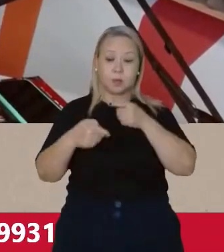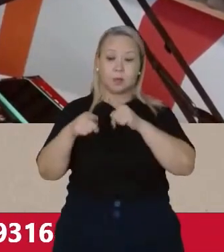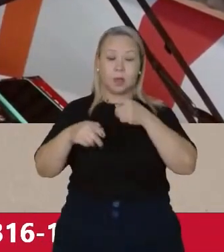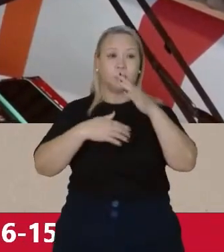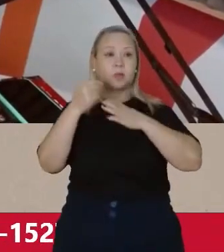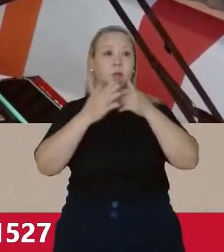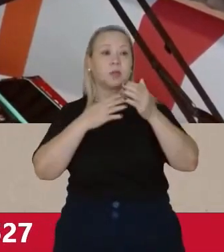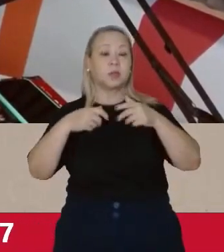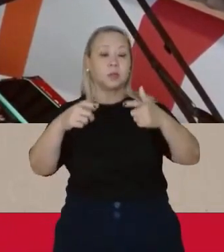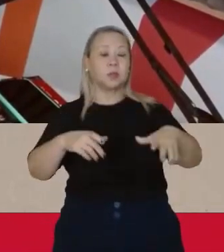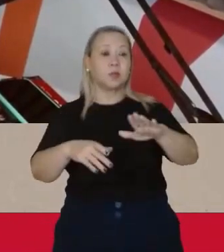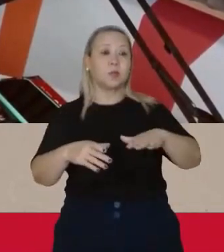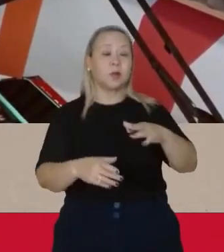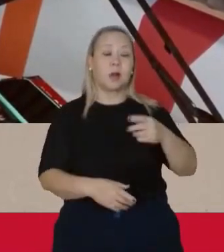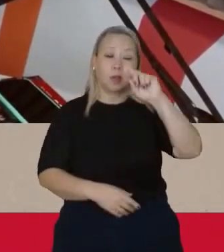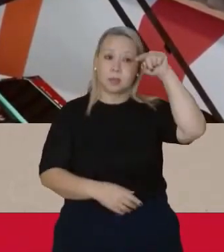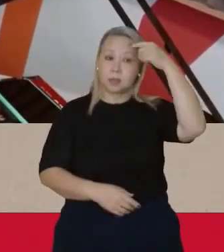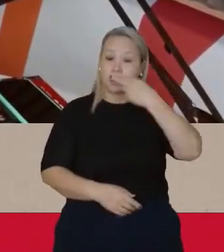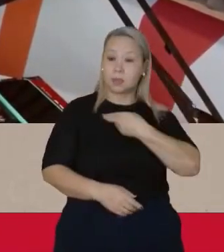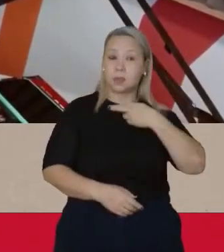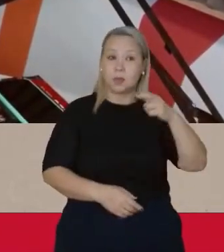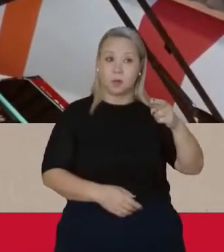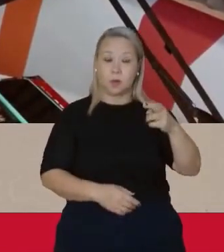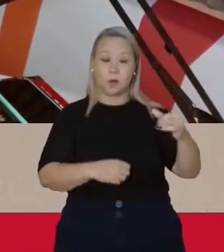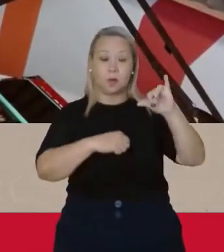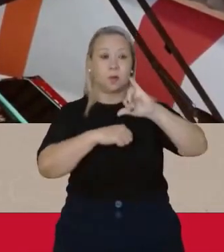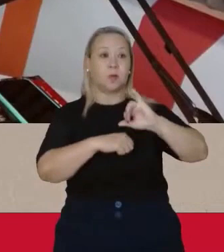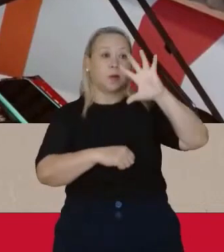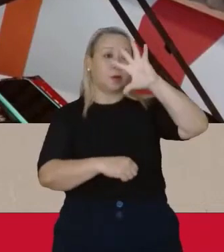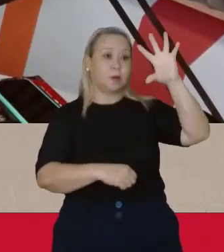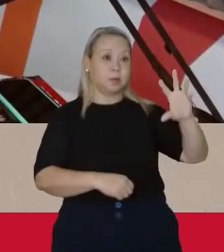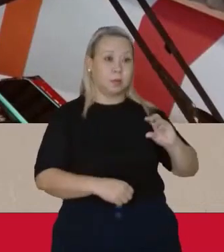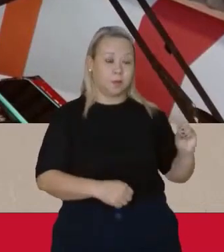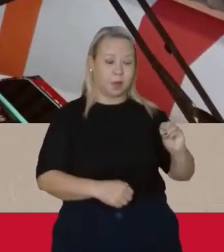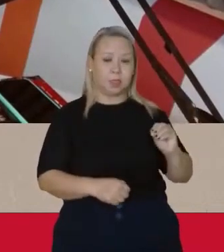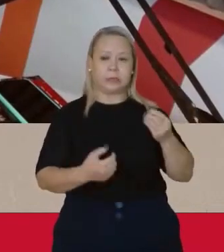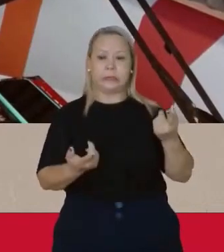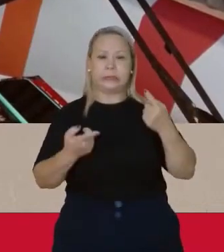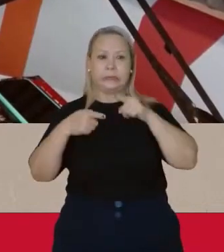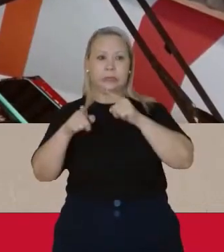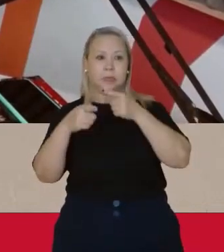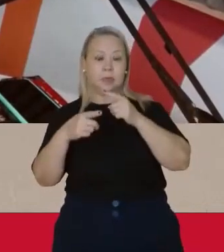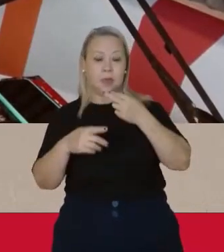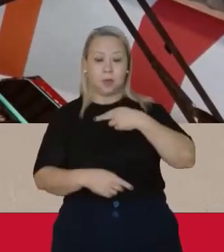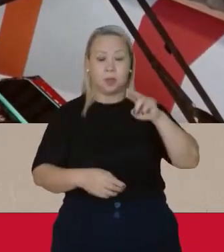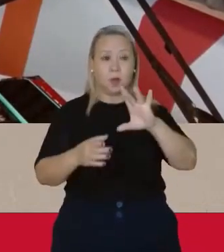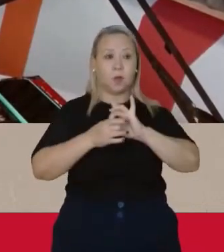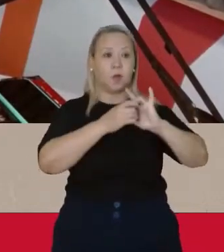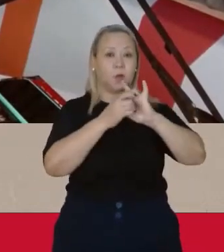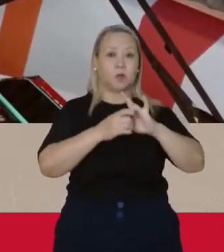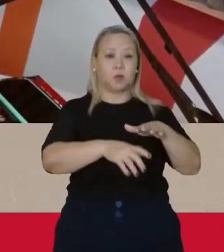os espaços sagrados das religiões de matriz africana, né? A intolerância religiosa aliada ao racismo.